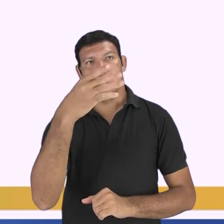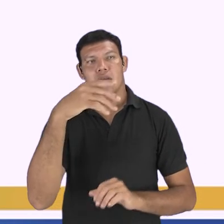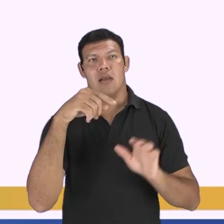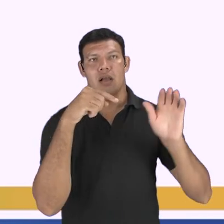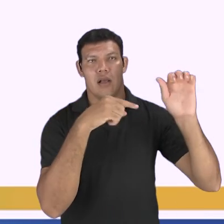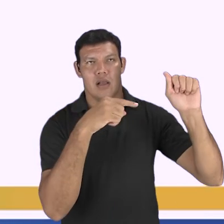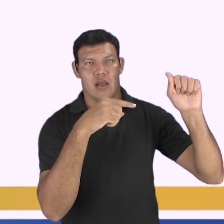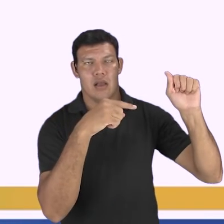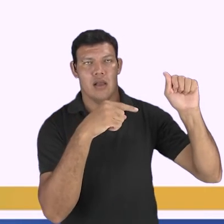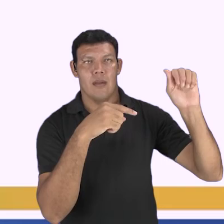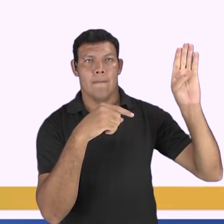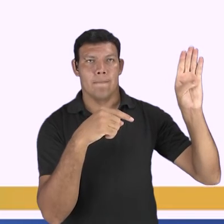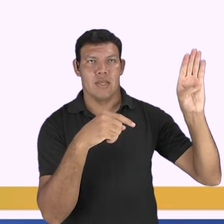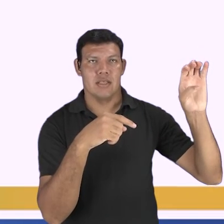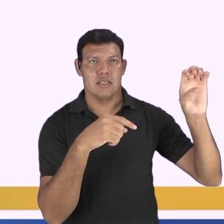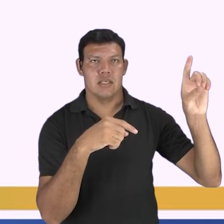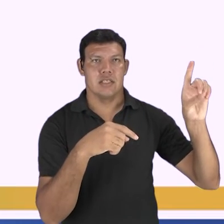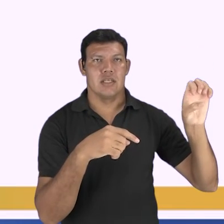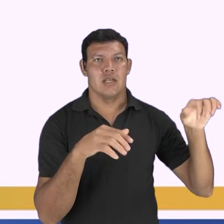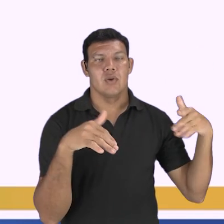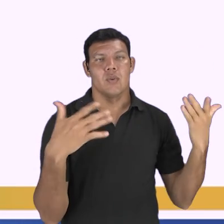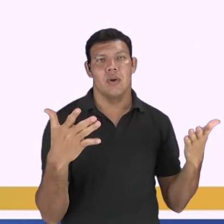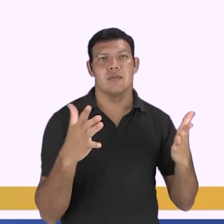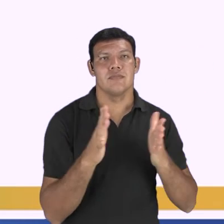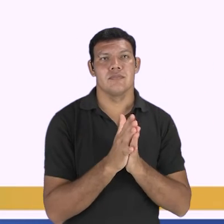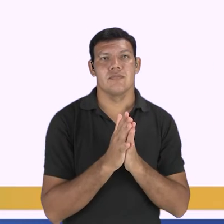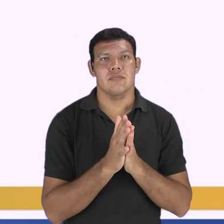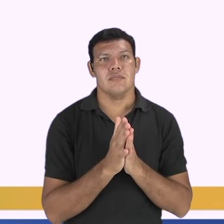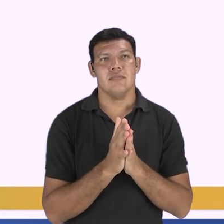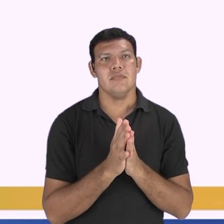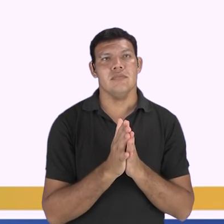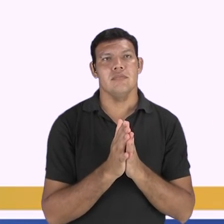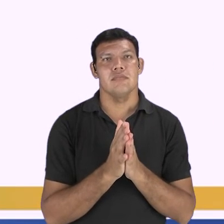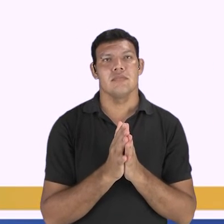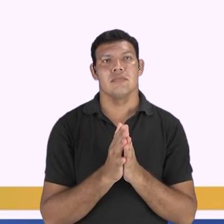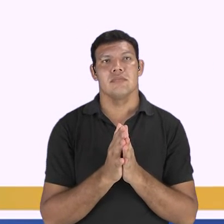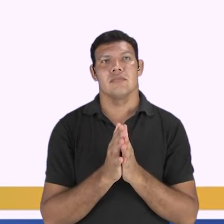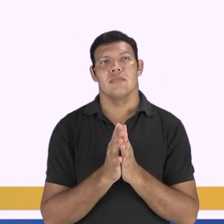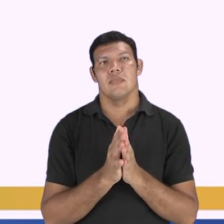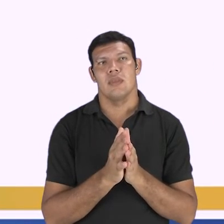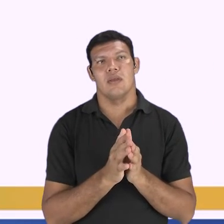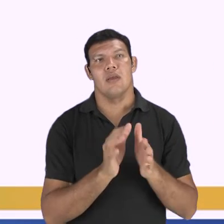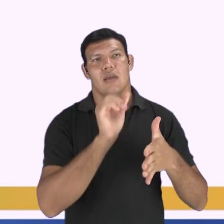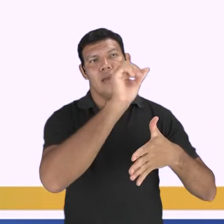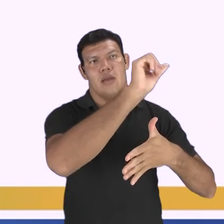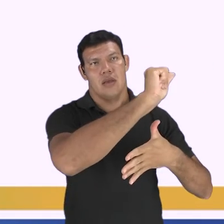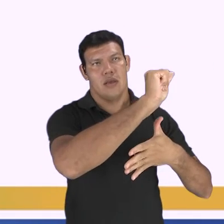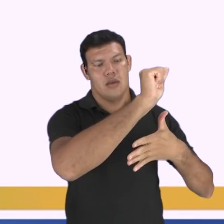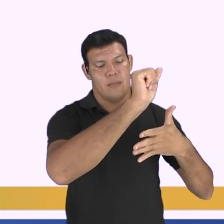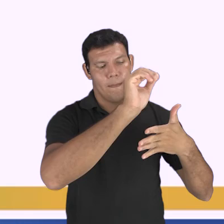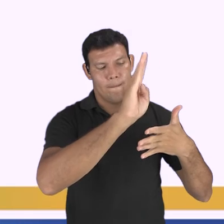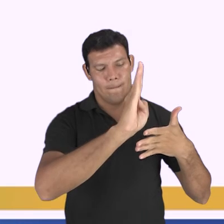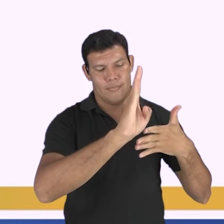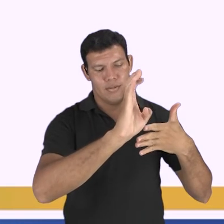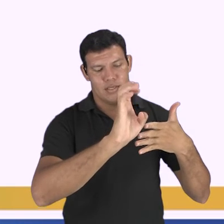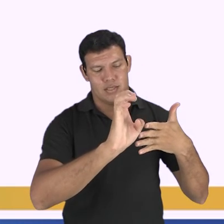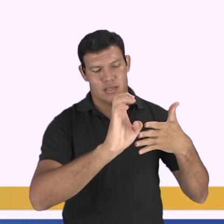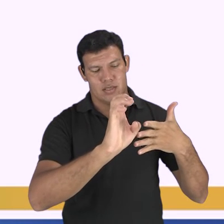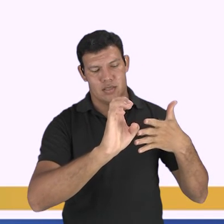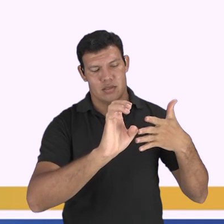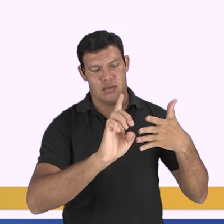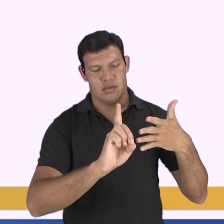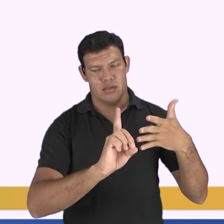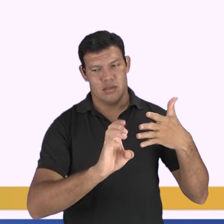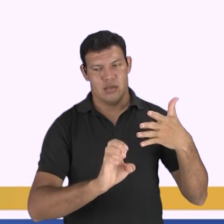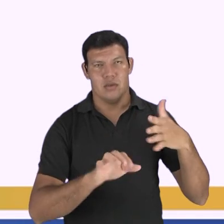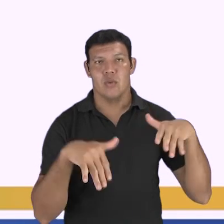inicia oração que exprime ideias de contraste. E aí, qual dessas respostas se enquadram dentro